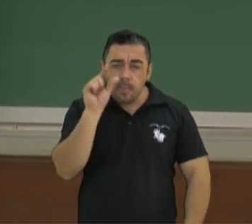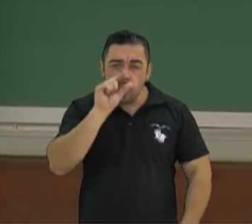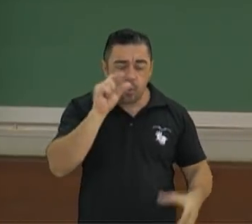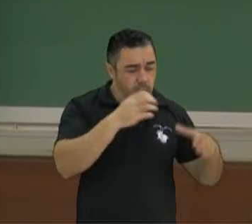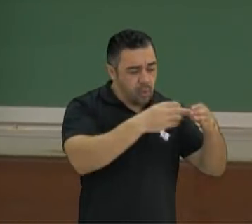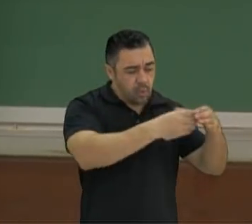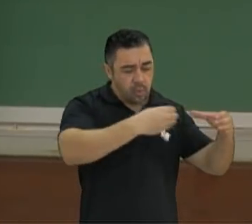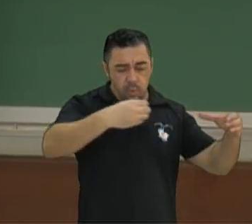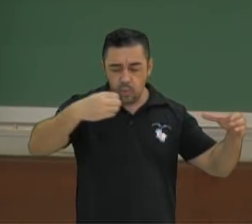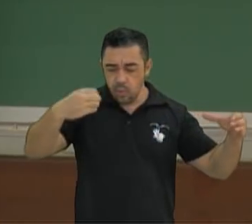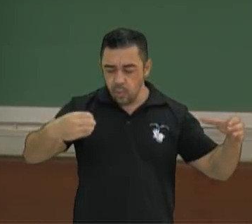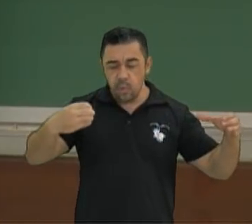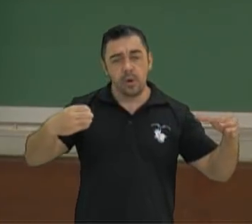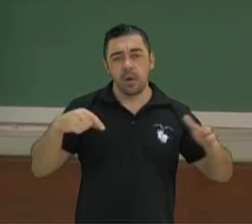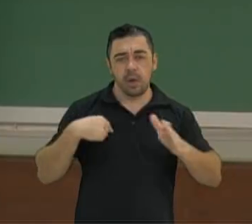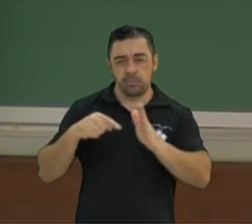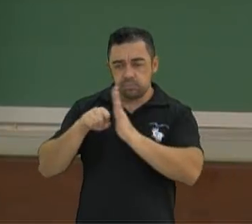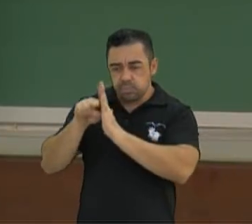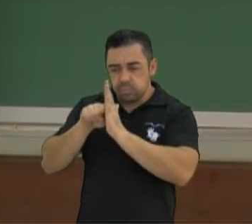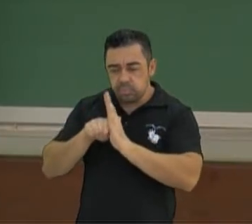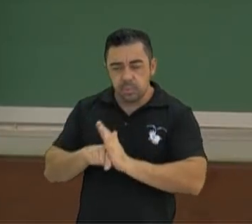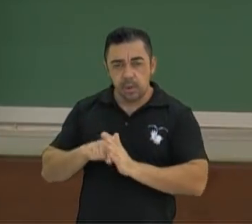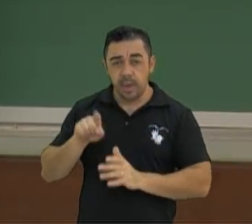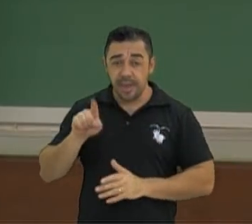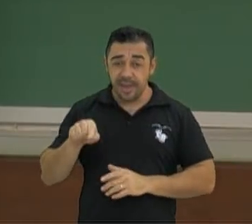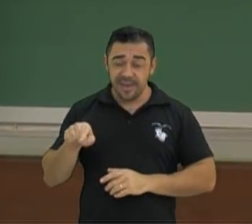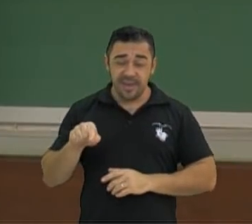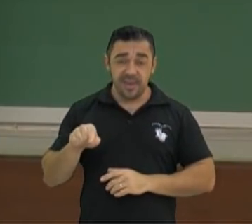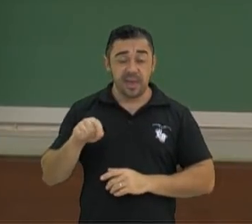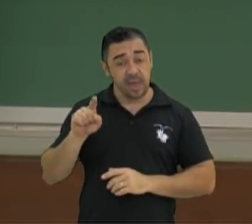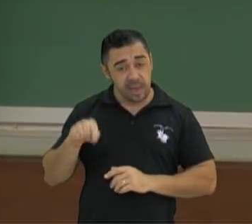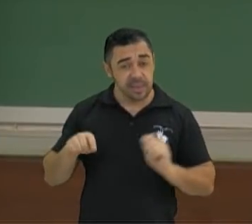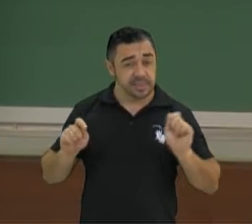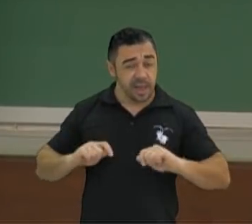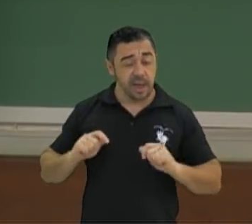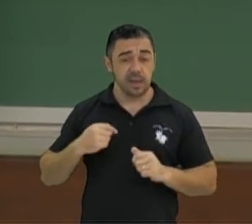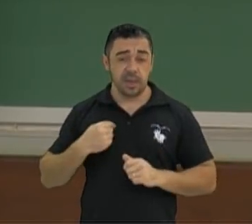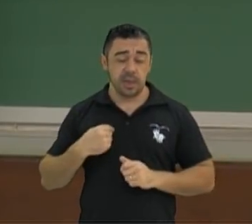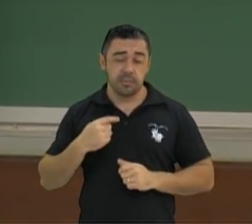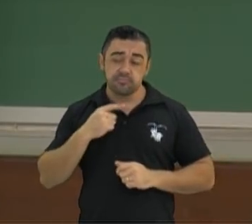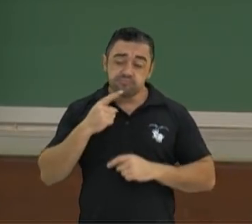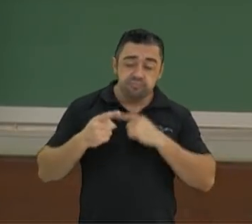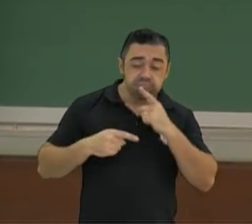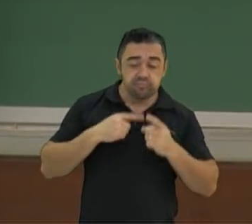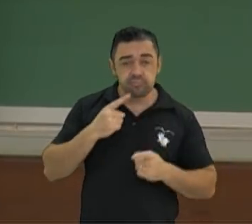parte dos elementos da população. Essa parte eu também posso chamar de